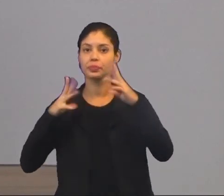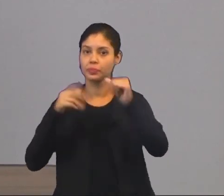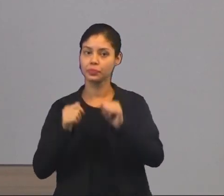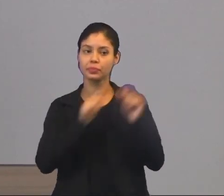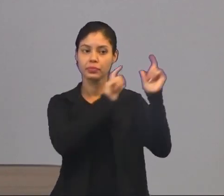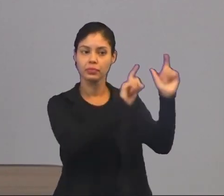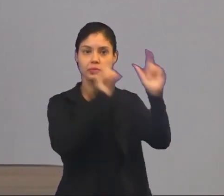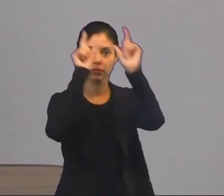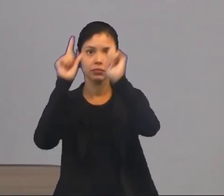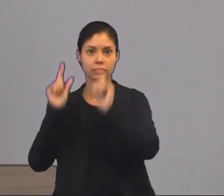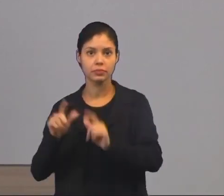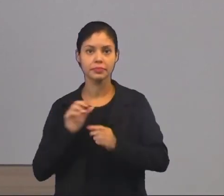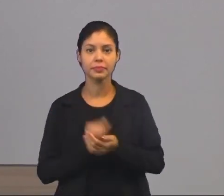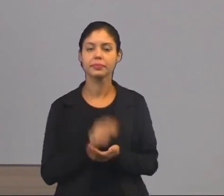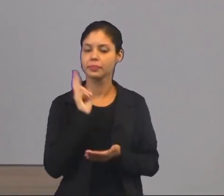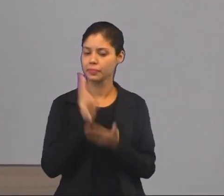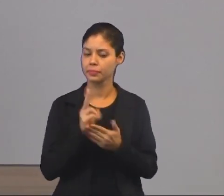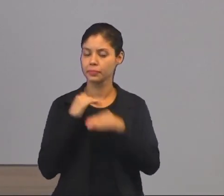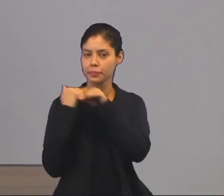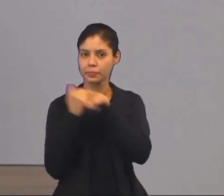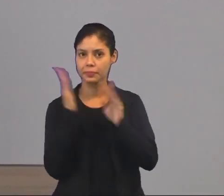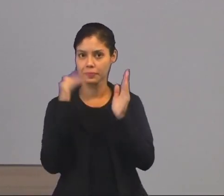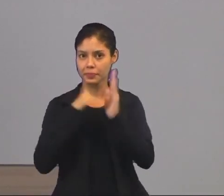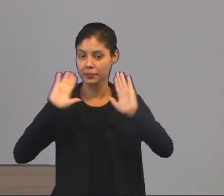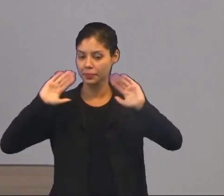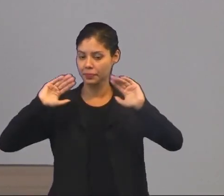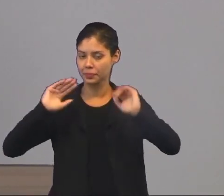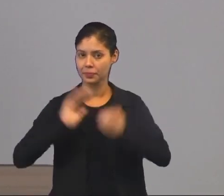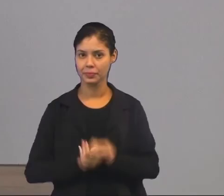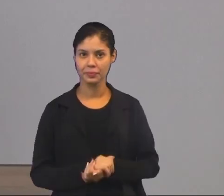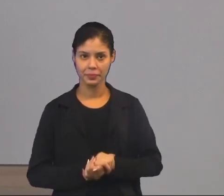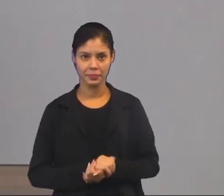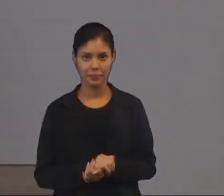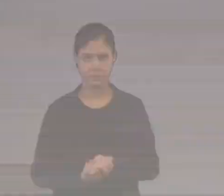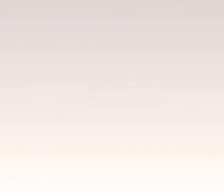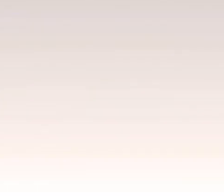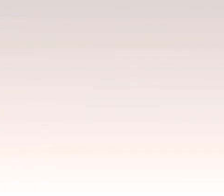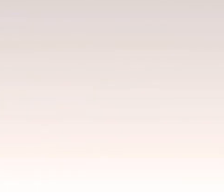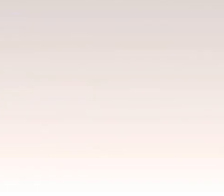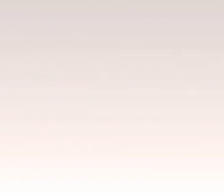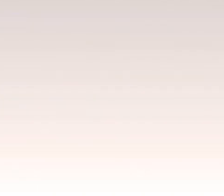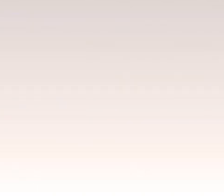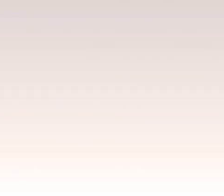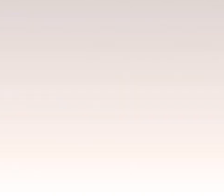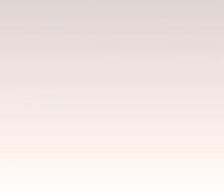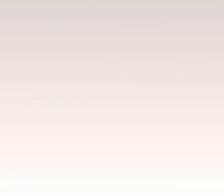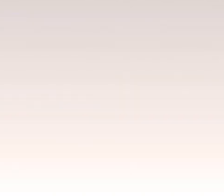todos os lados na mesma proporção. Até mais!